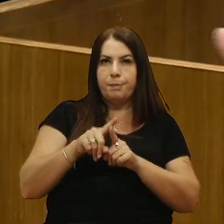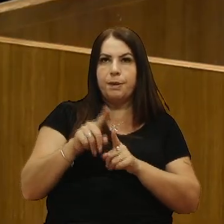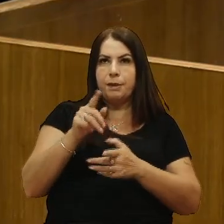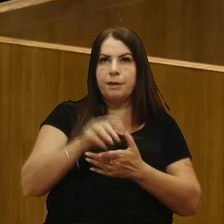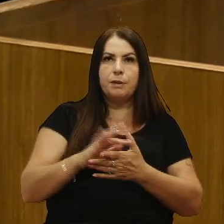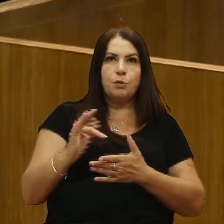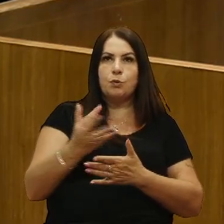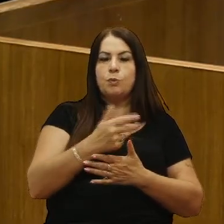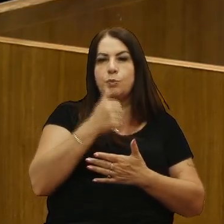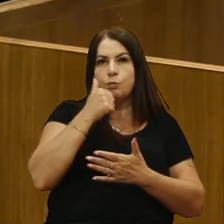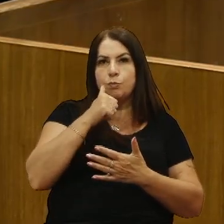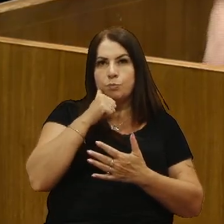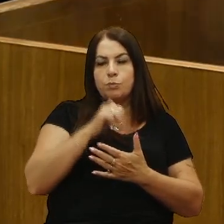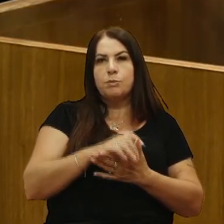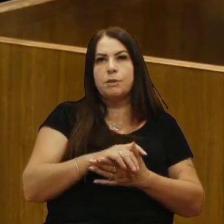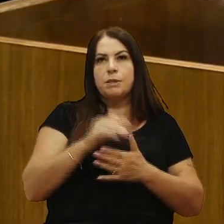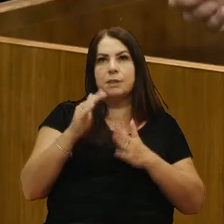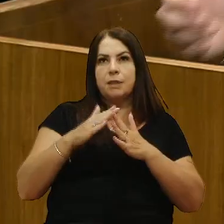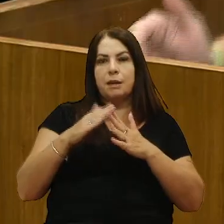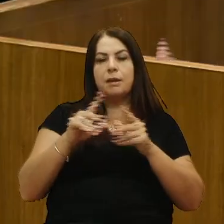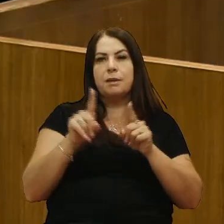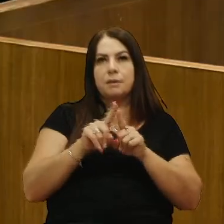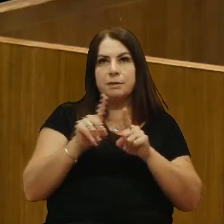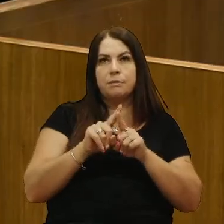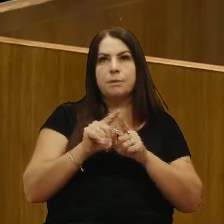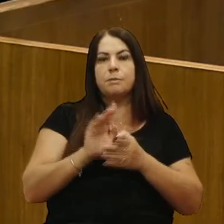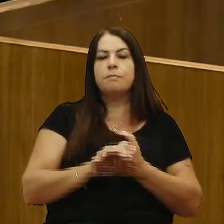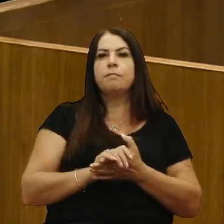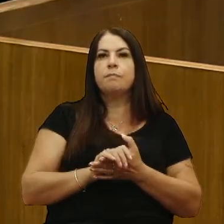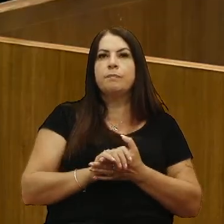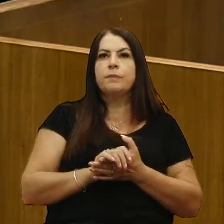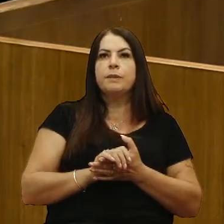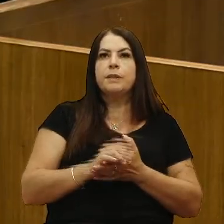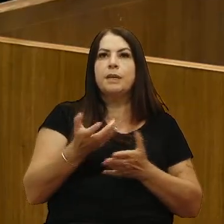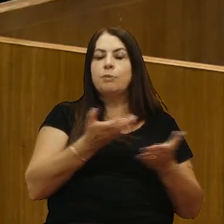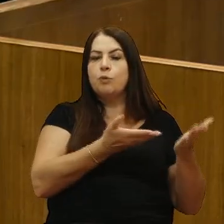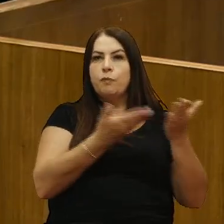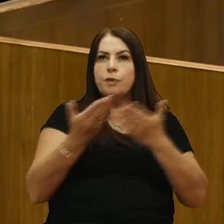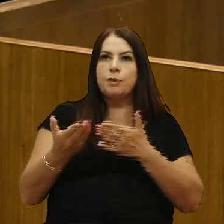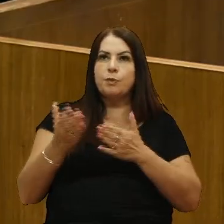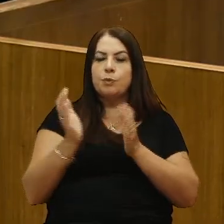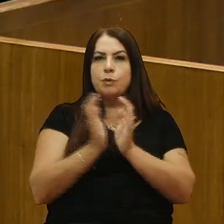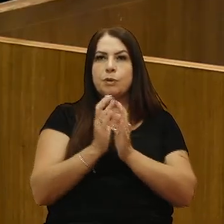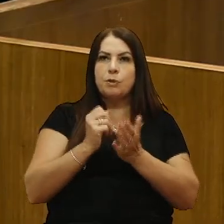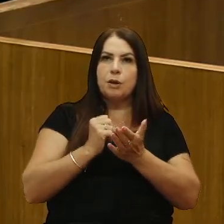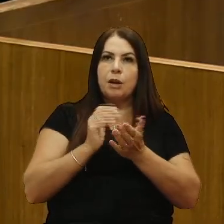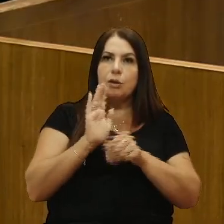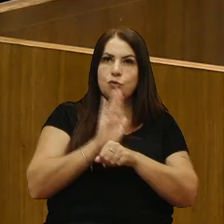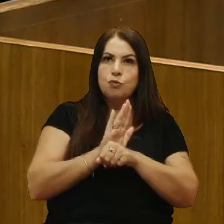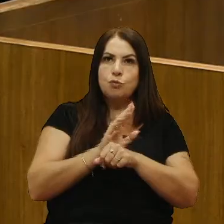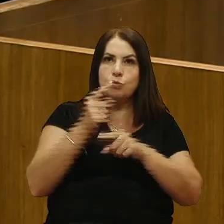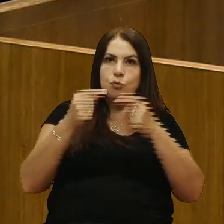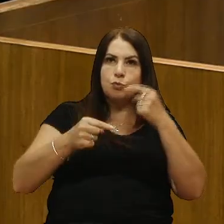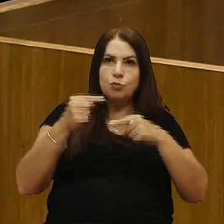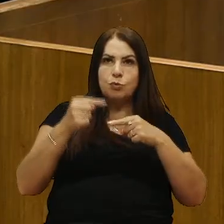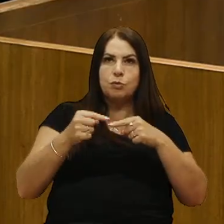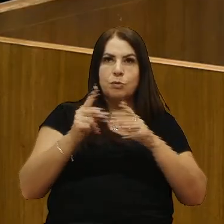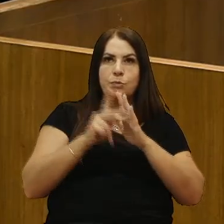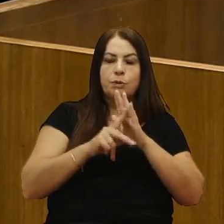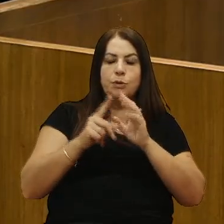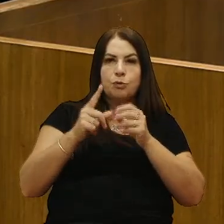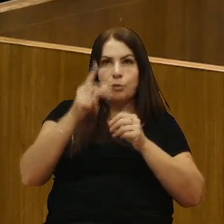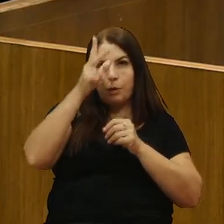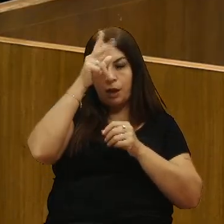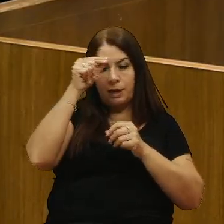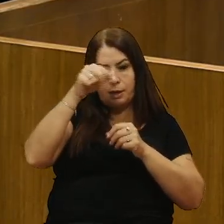para todas as mulheres dessa casa, e também queremos já convidar os colegas que nos ajudem a discutir esse tema, né? Um plano municipal de